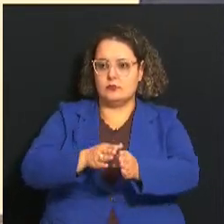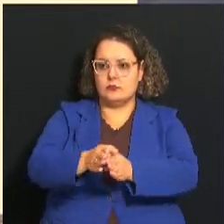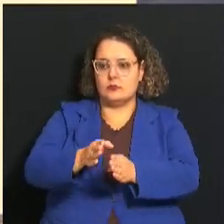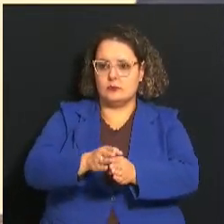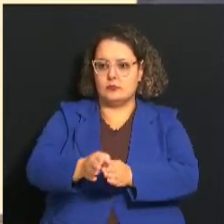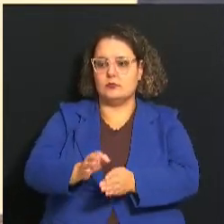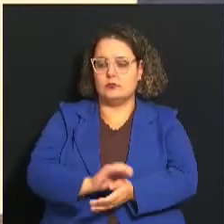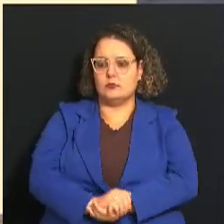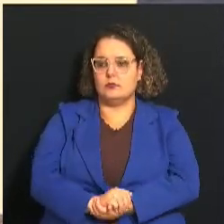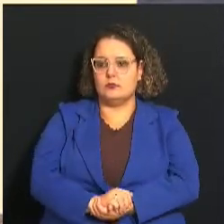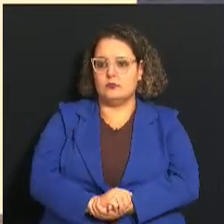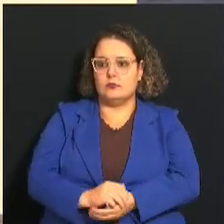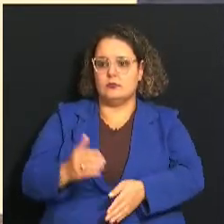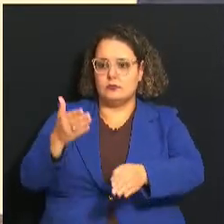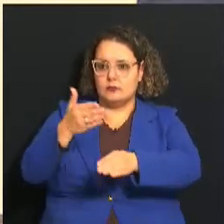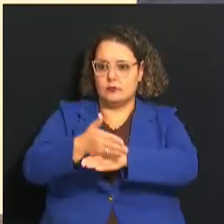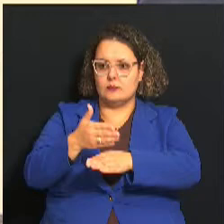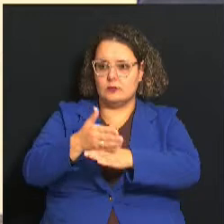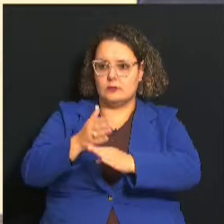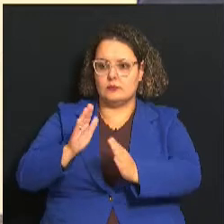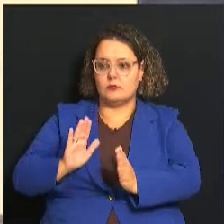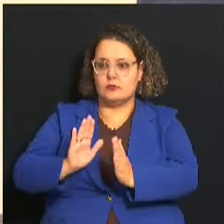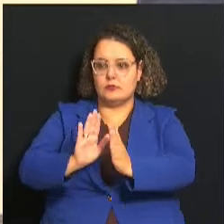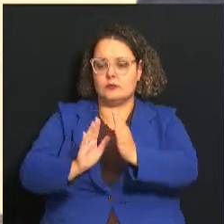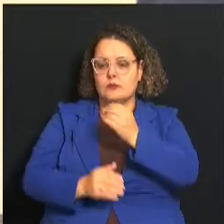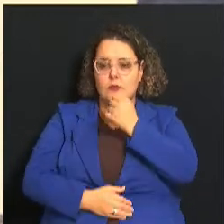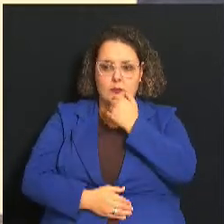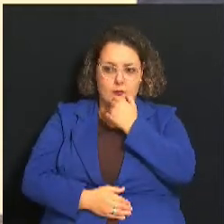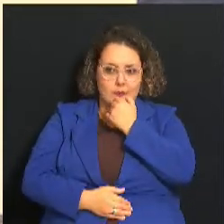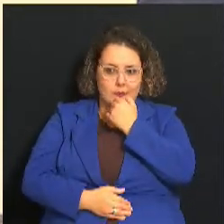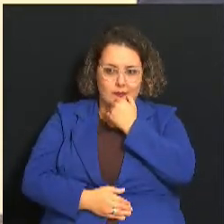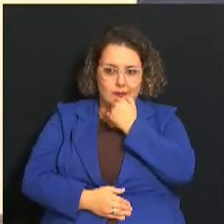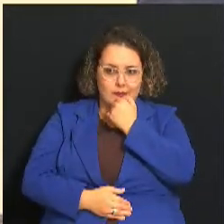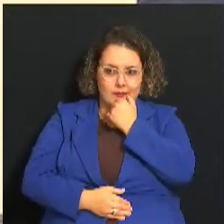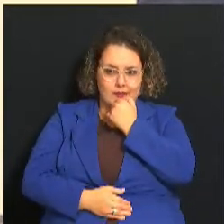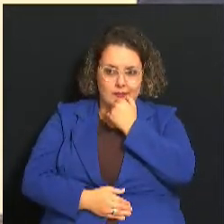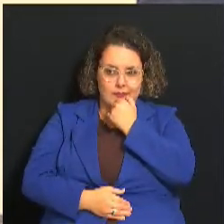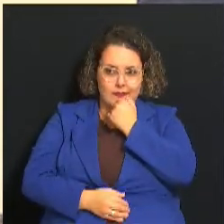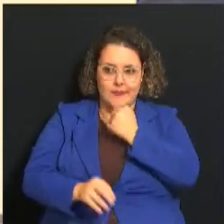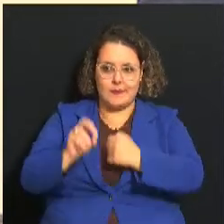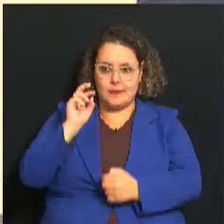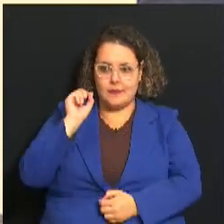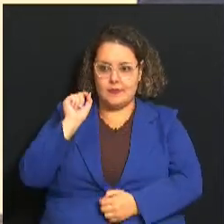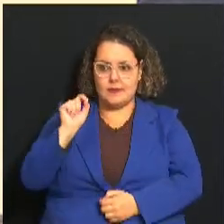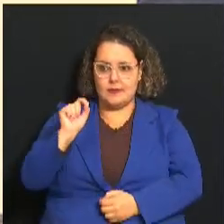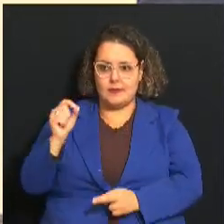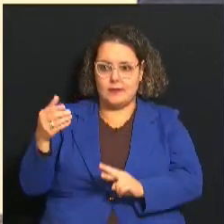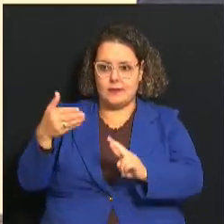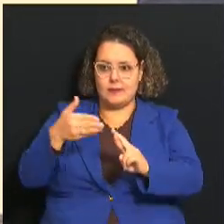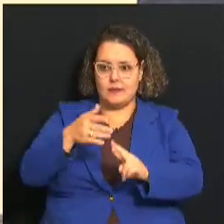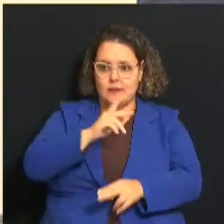um participante da frente, quem representa o conselho? O presidente?